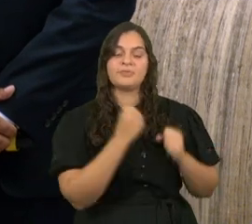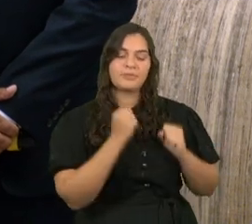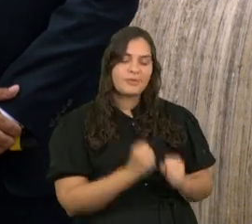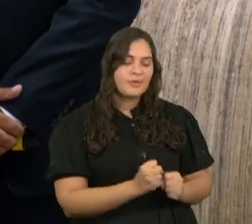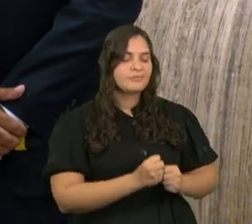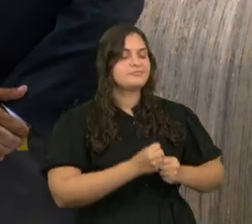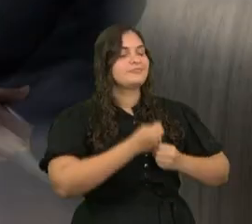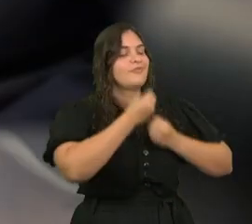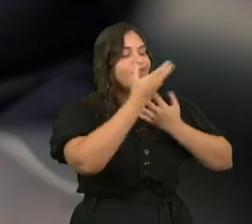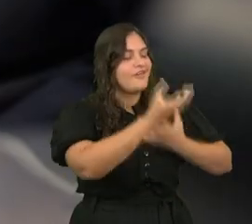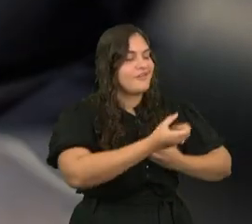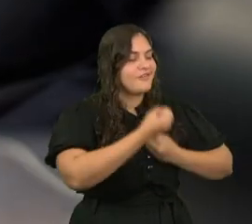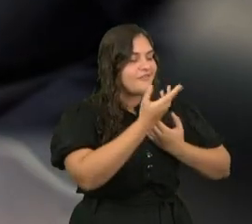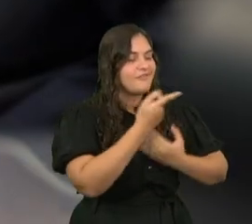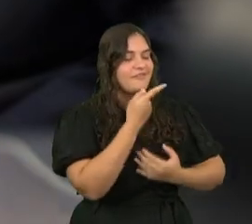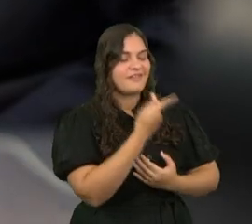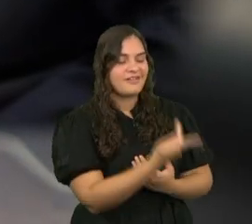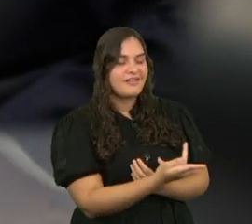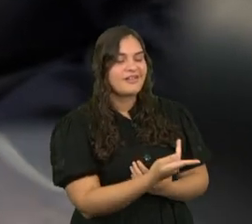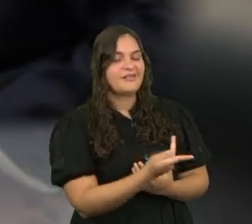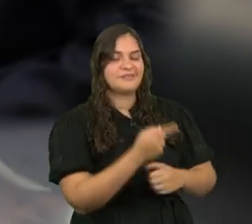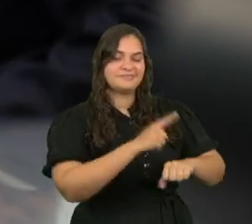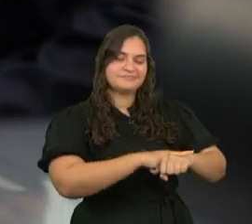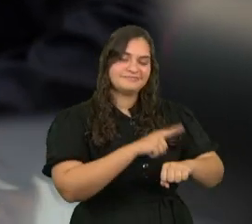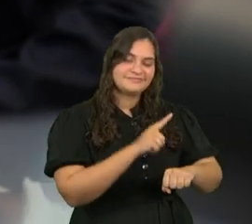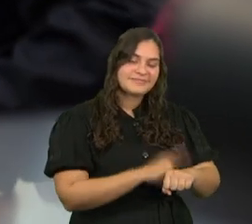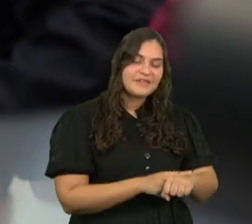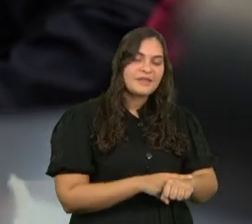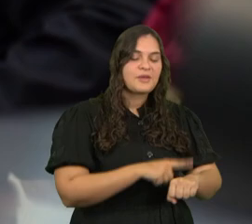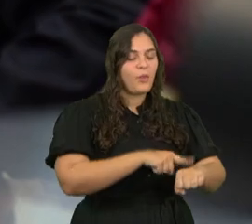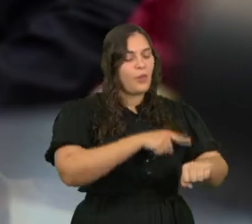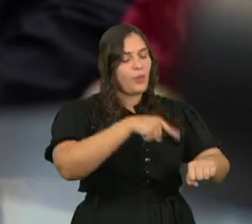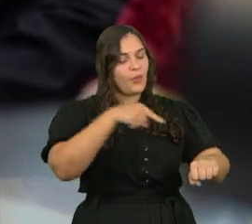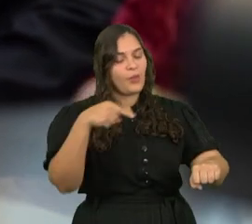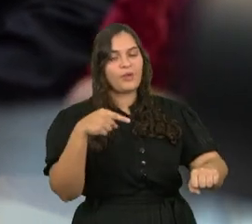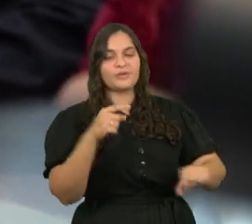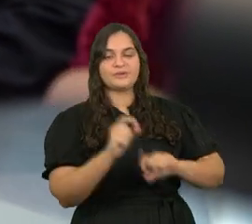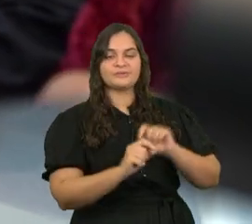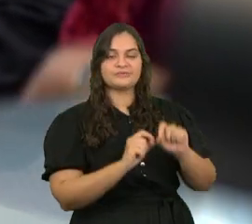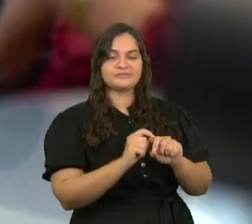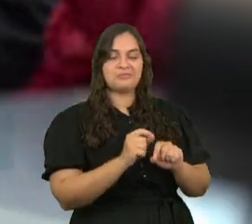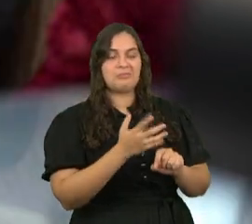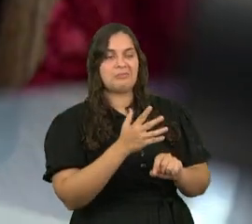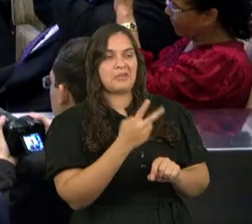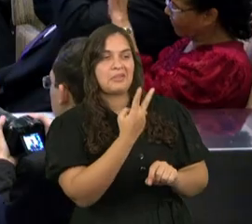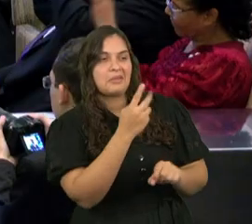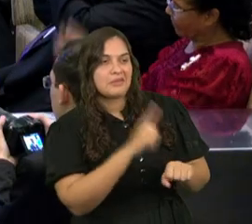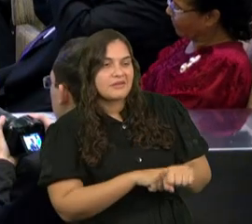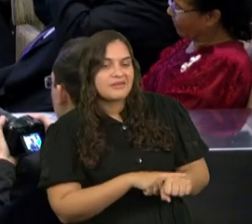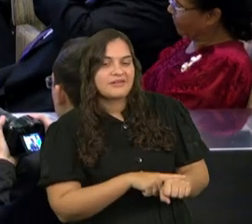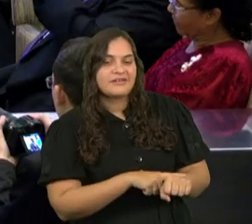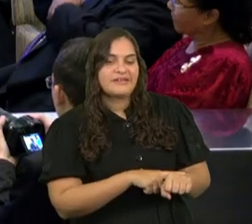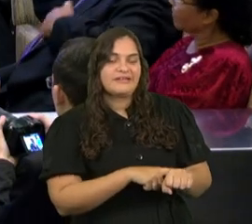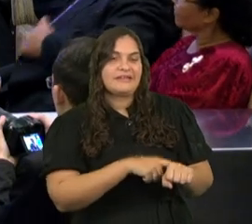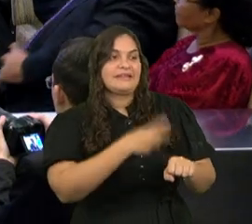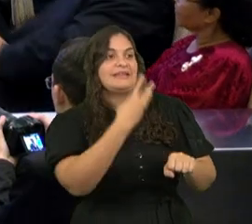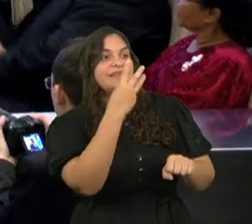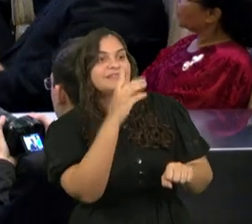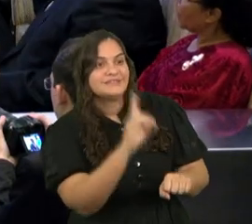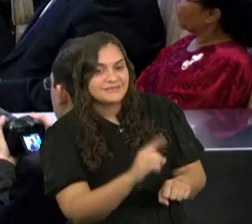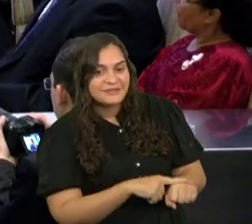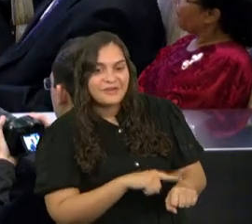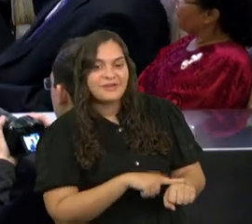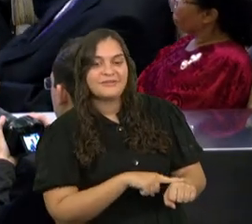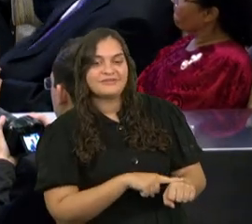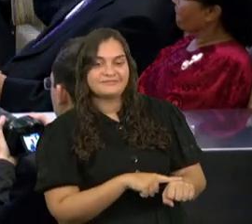expressar com muito tempo, e o que era para 2 horas virou 3 horas, e